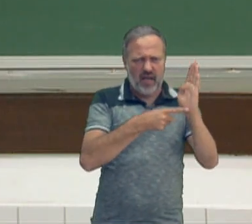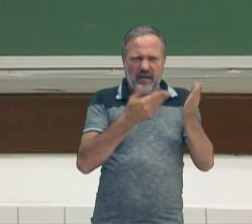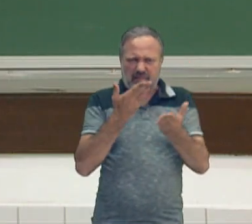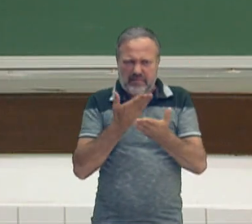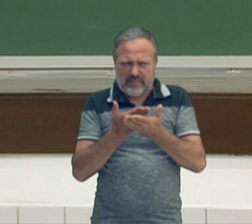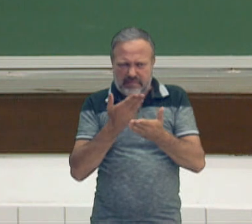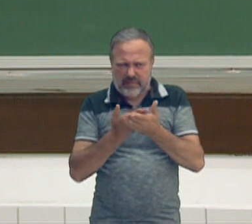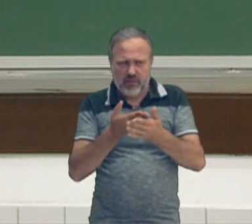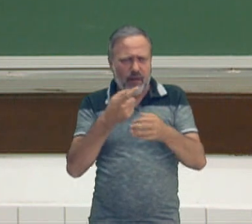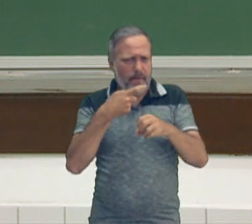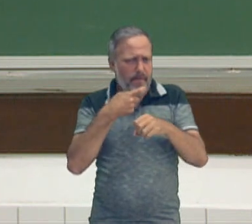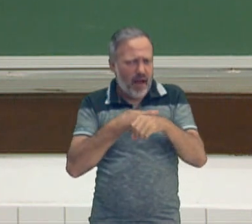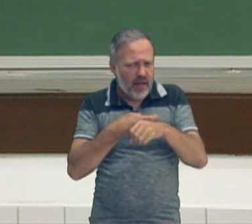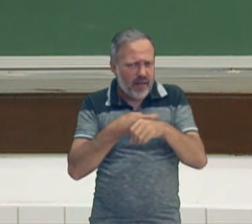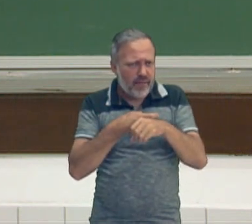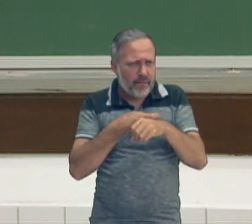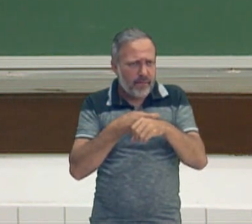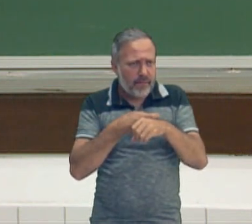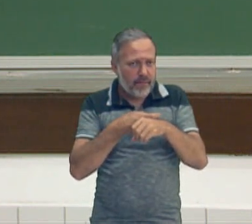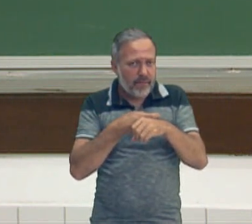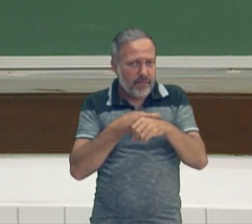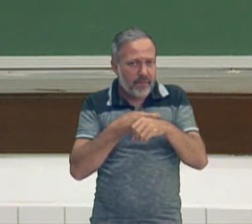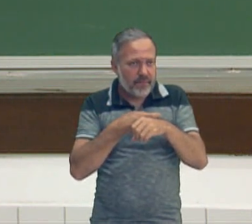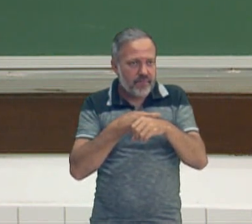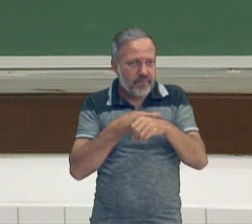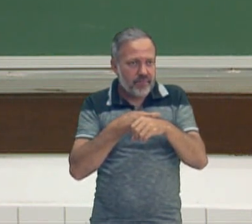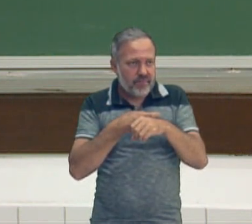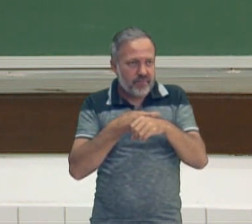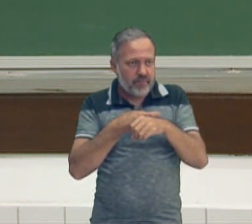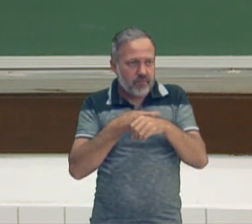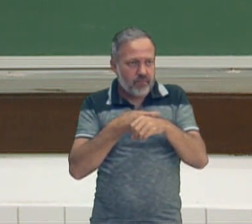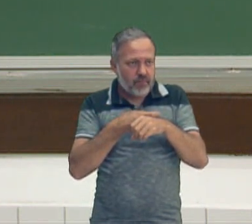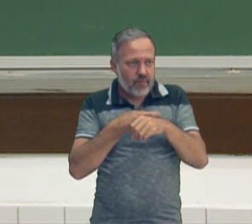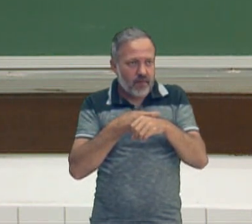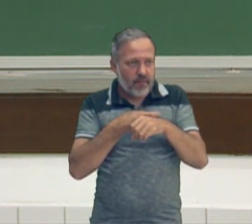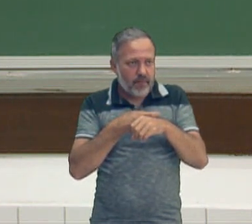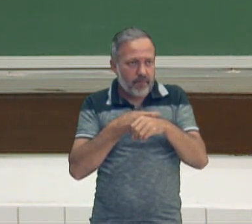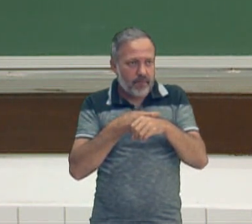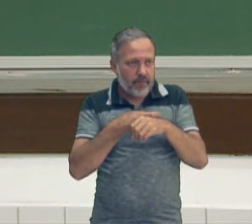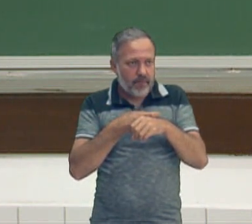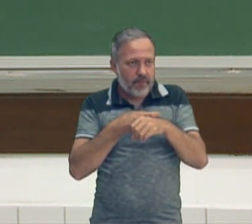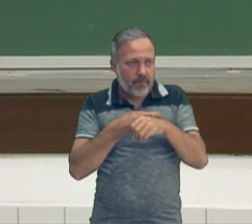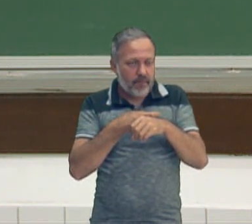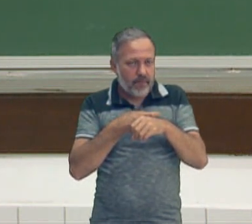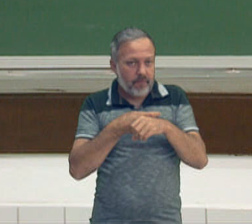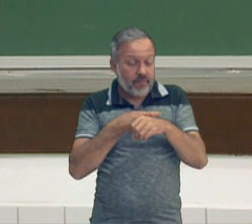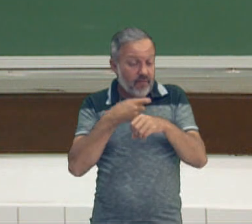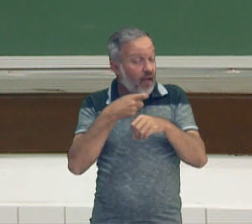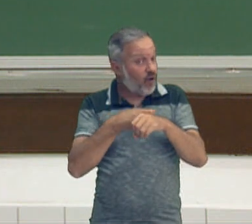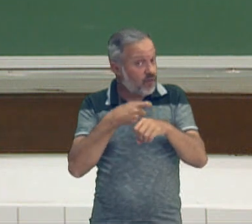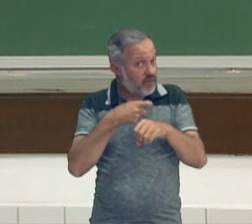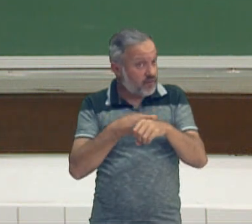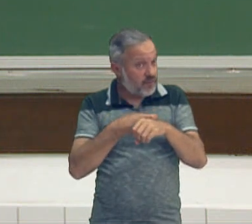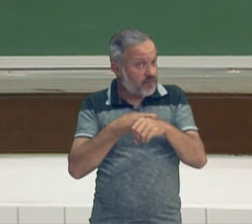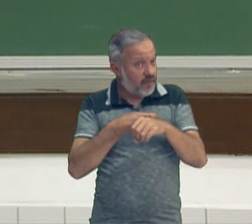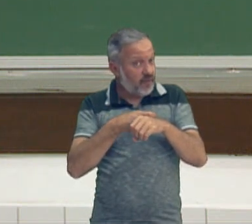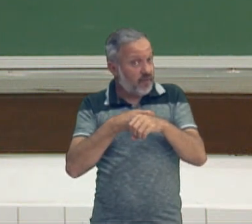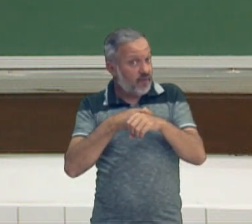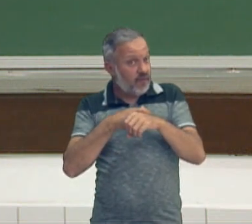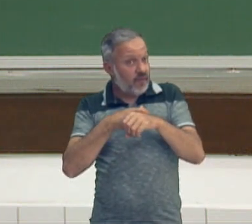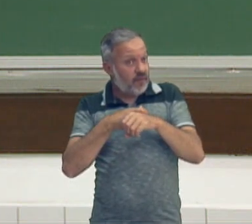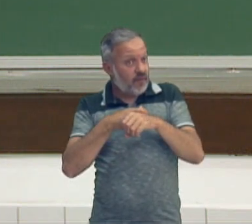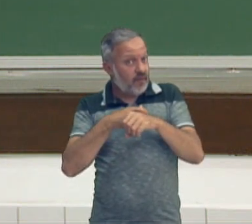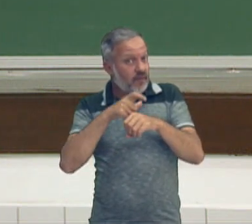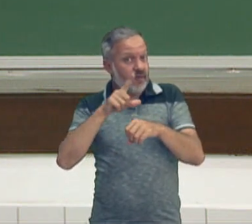rochas, seria outro tipo também de estudo, né? Qual seria mesmo o estudo da rocha? A parte da litosfera, né?